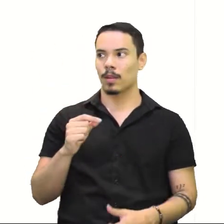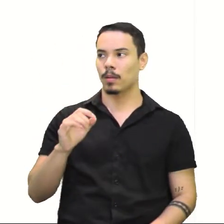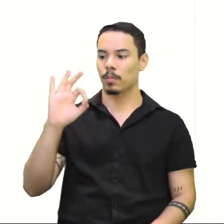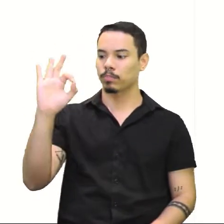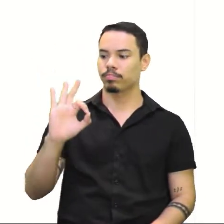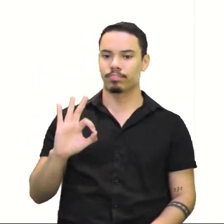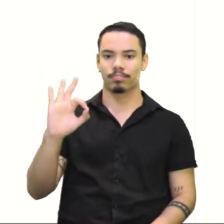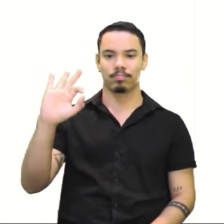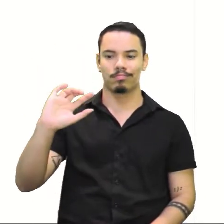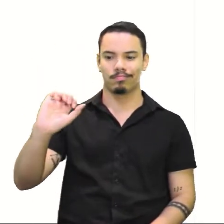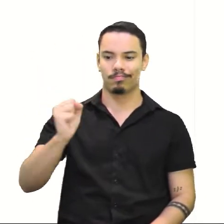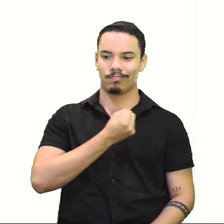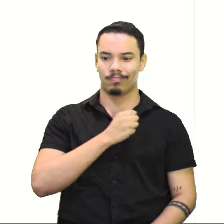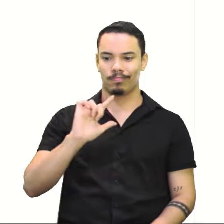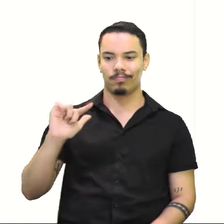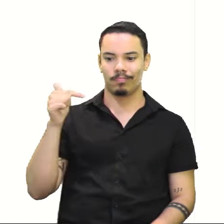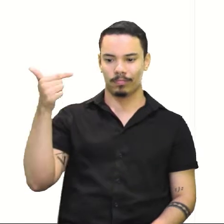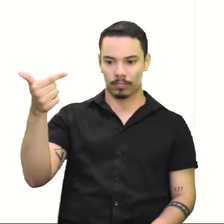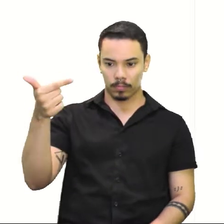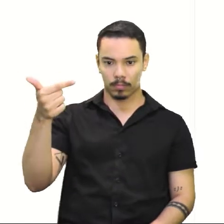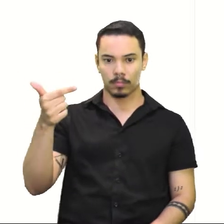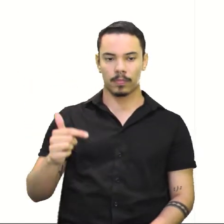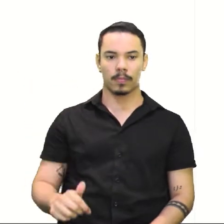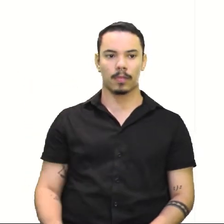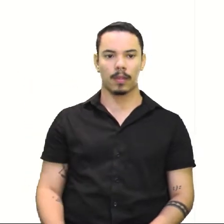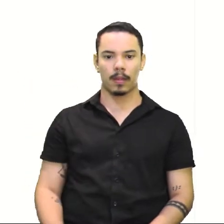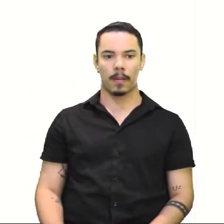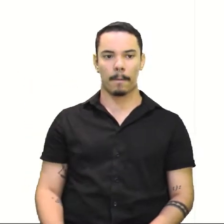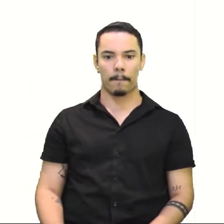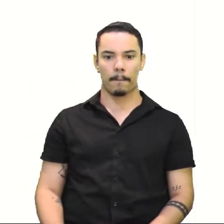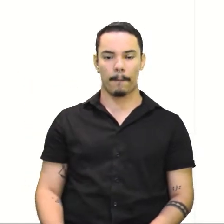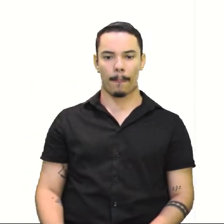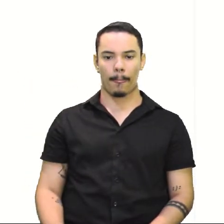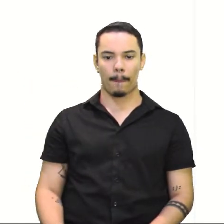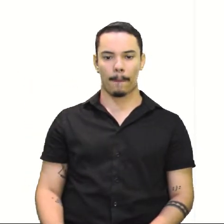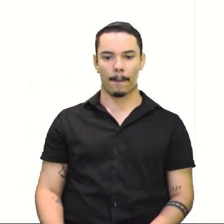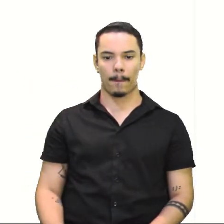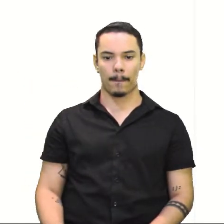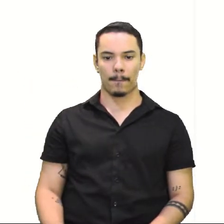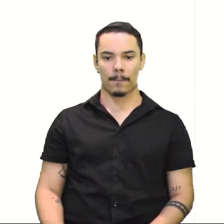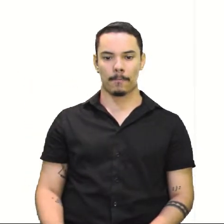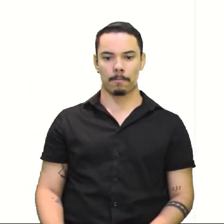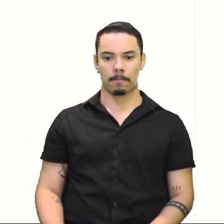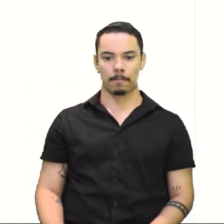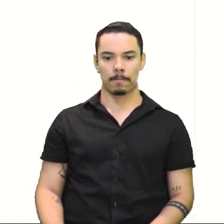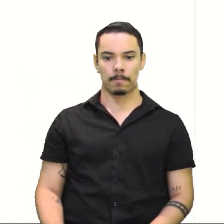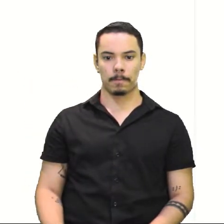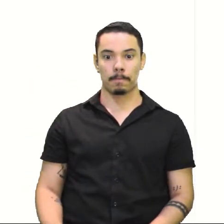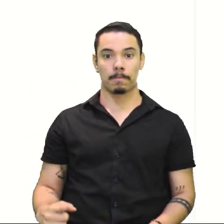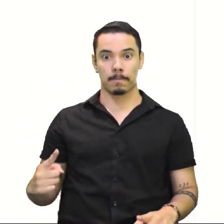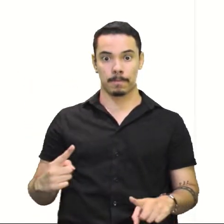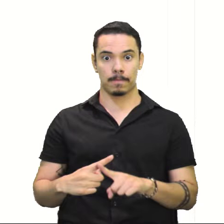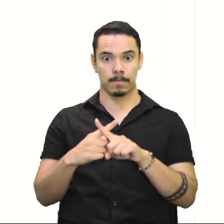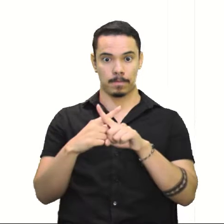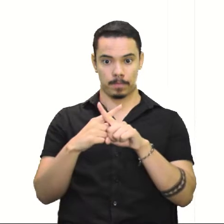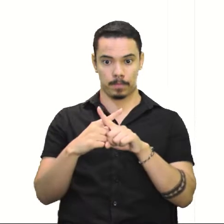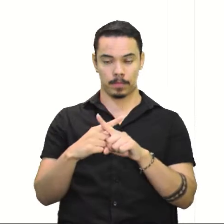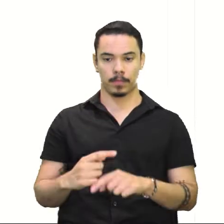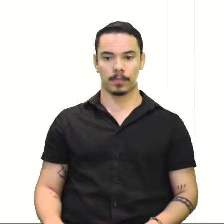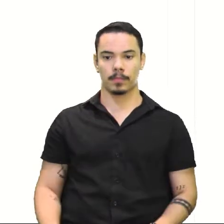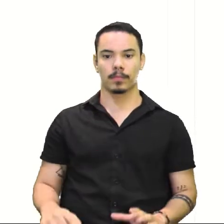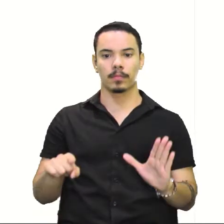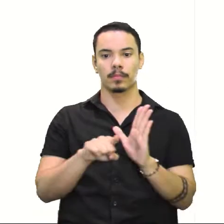lá. Menos 3 ao quadrado. Mais 9. Mais 9? Tá multiplicando, tá? Menos com